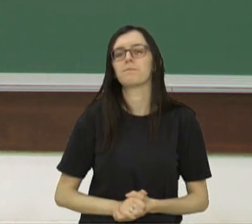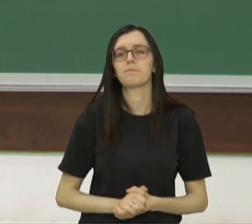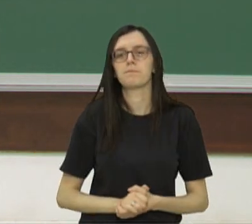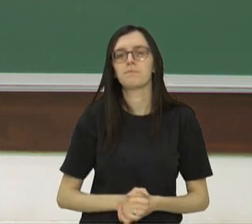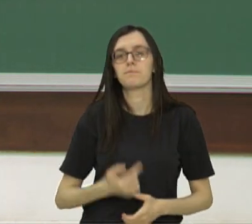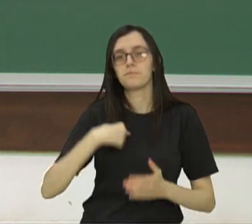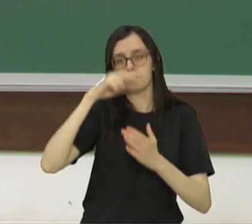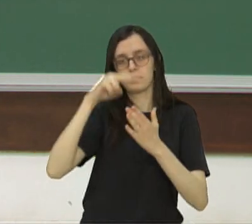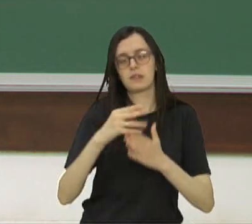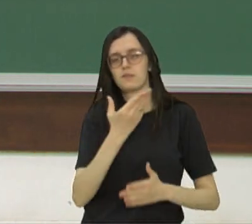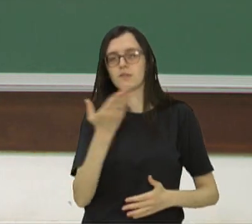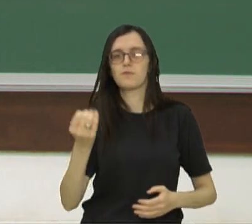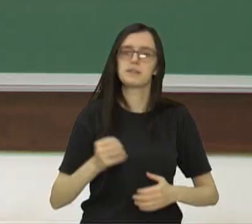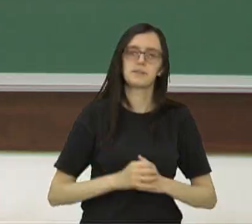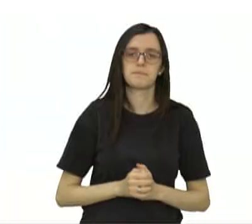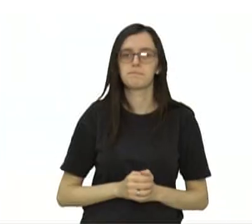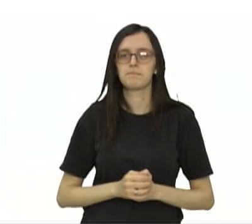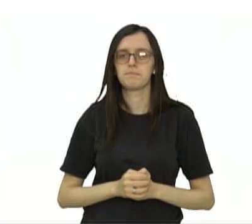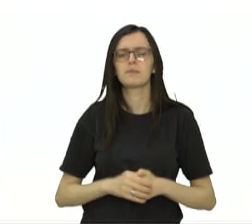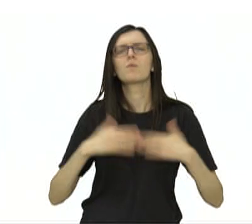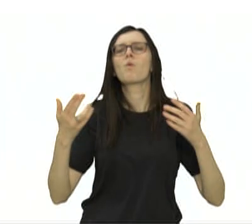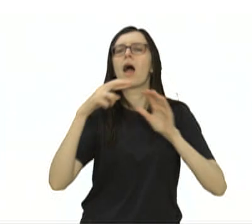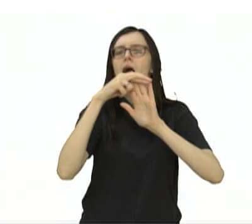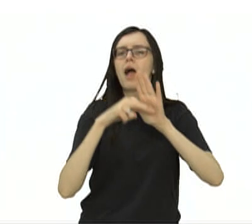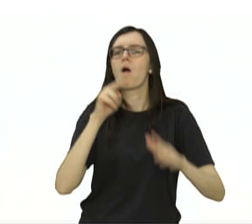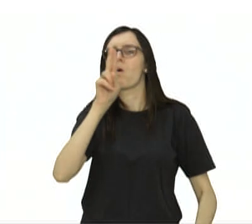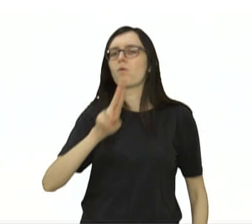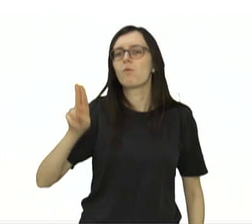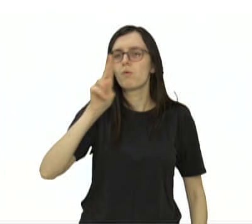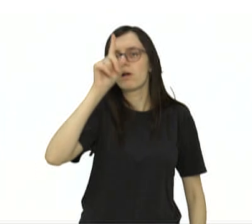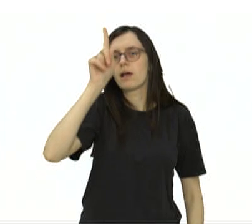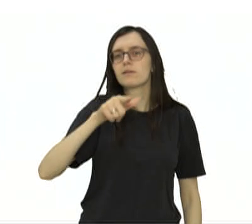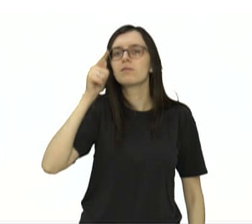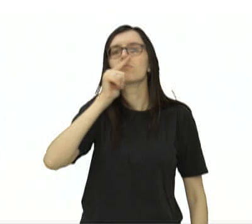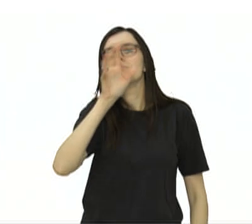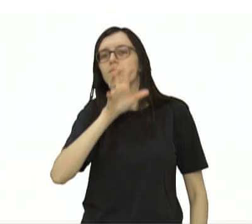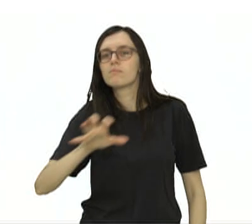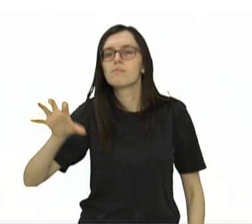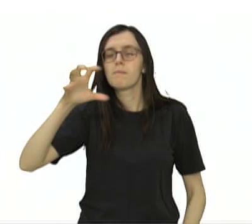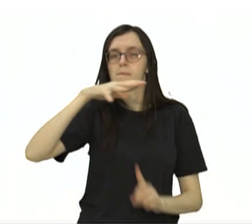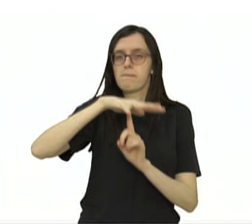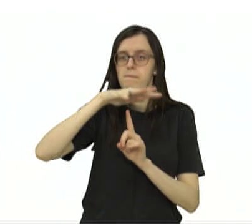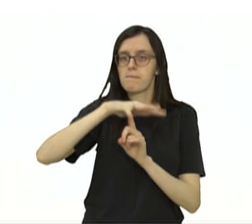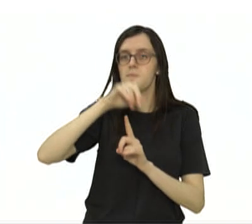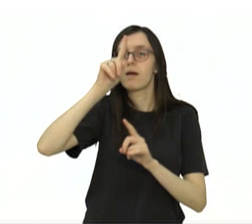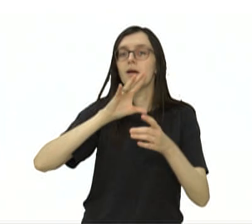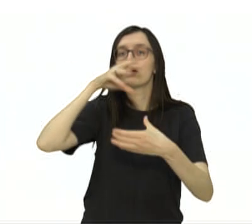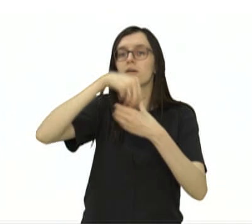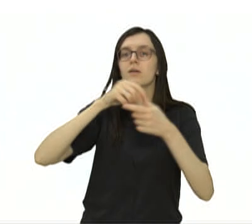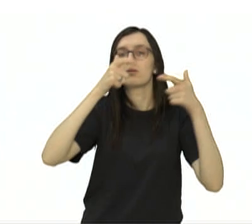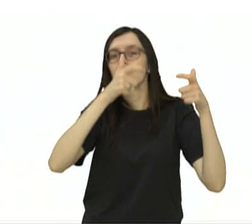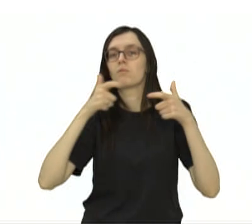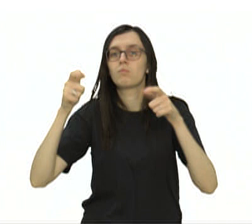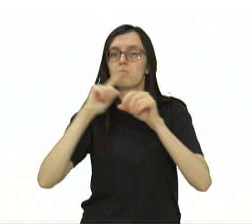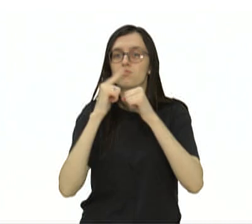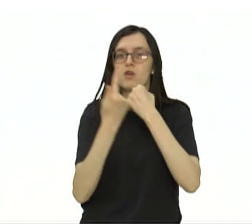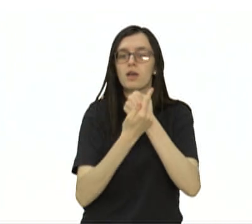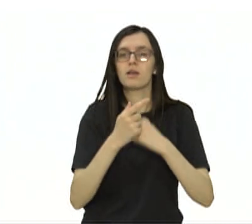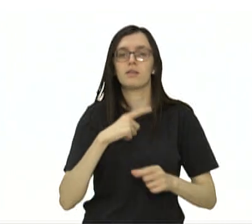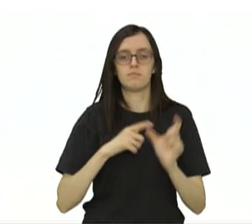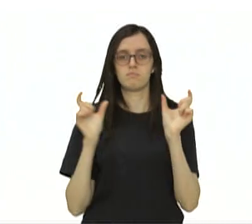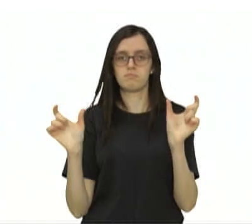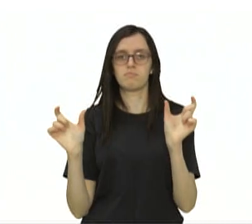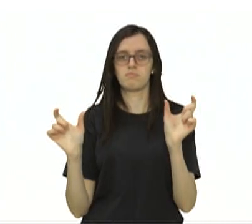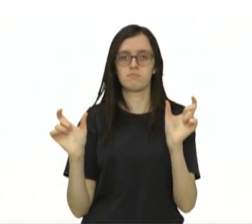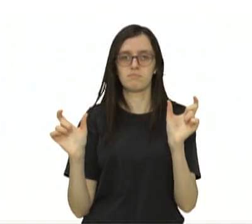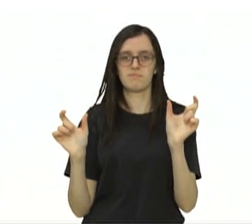eu vou ler com vocês. Quais são os critérios utilizados para regionalizar o Paraná em regiões geográficas intermediárias